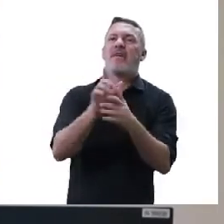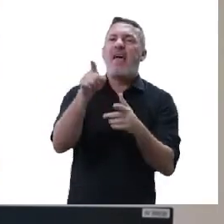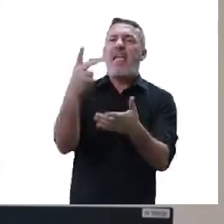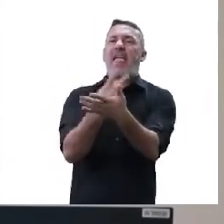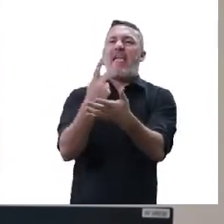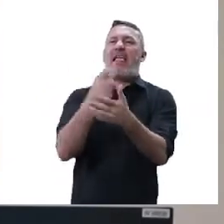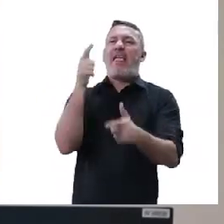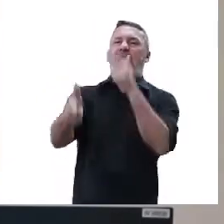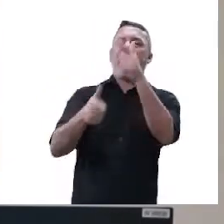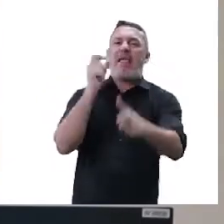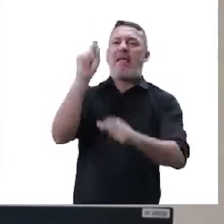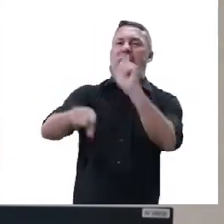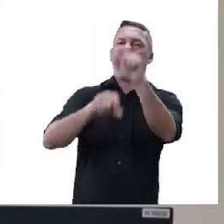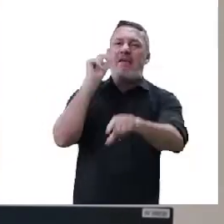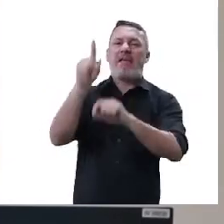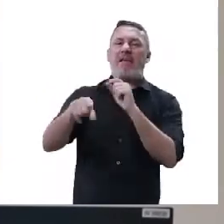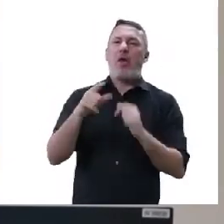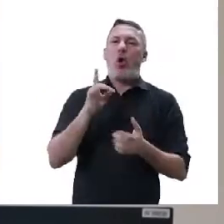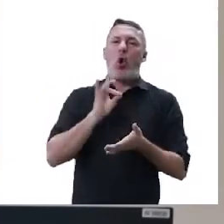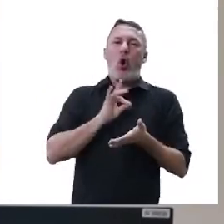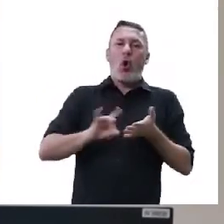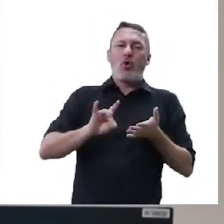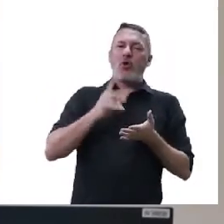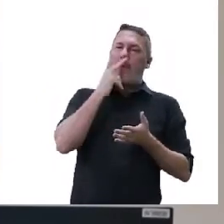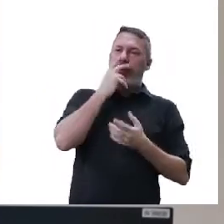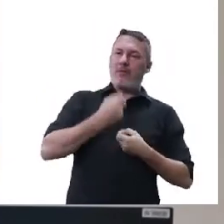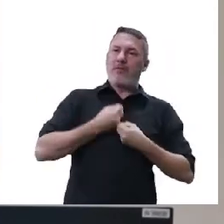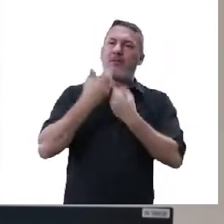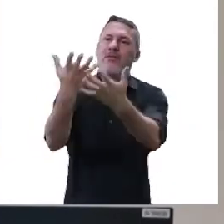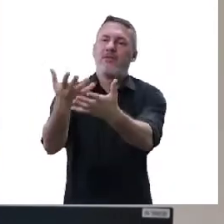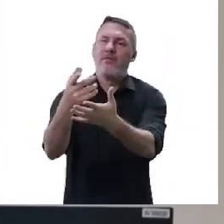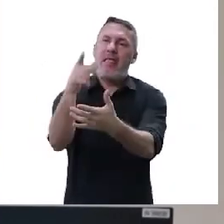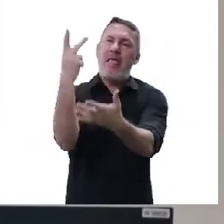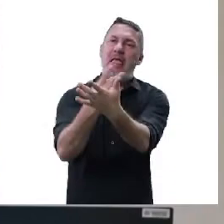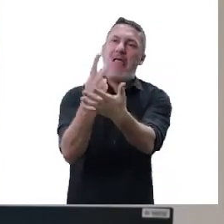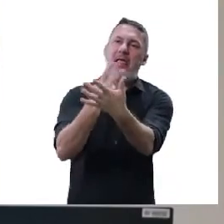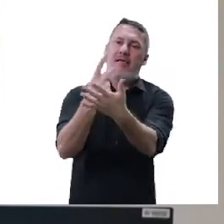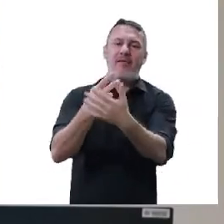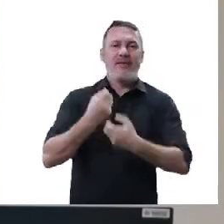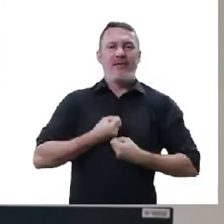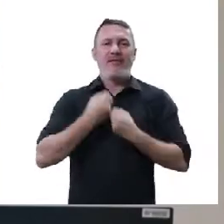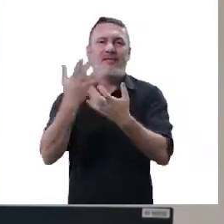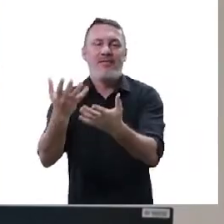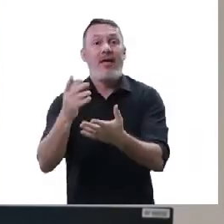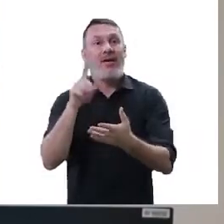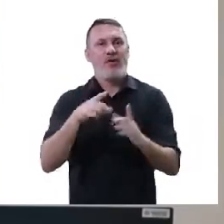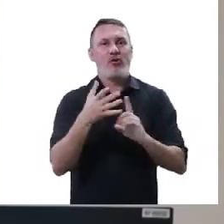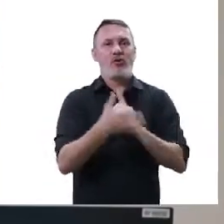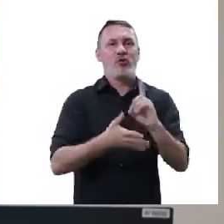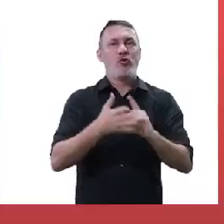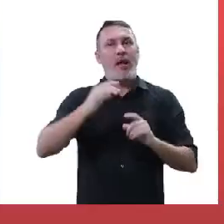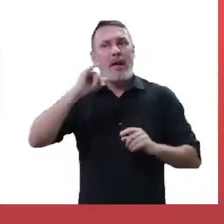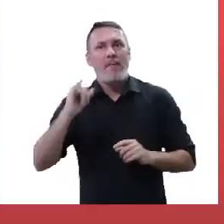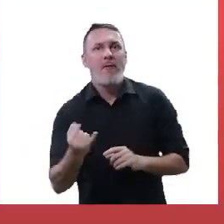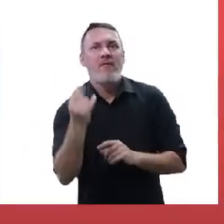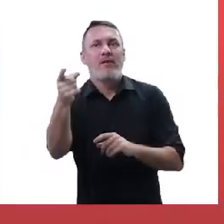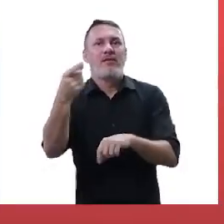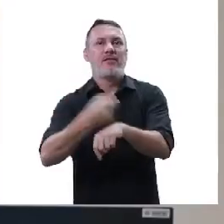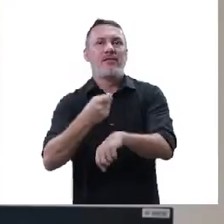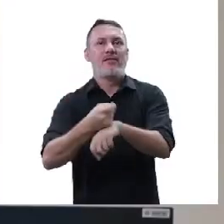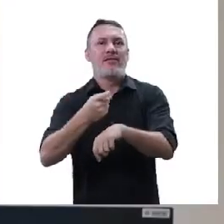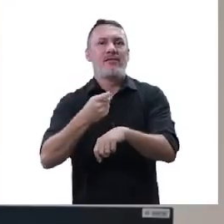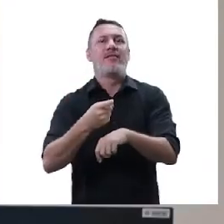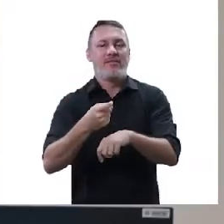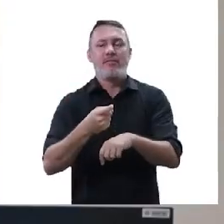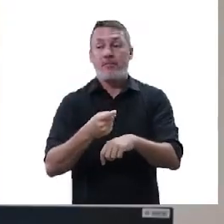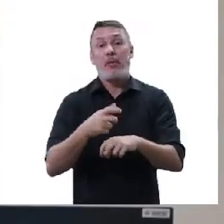jeito da pessoa falar, para julgar o seu ódio. Então, ó, o discurso de ódio disseminado a partir do preconceito linguístico. Então,